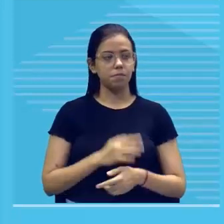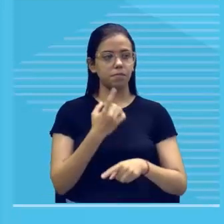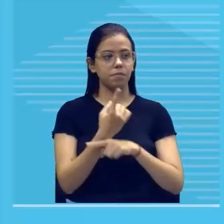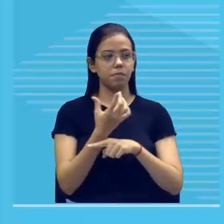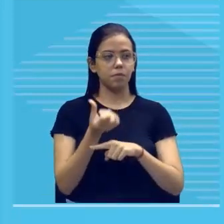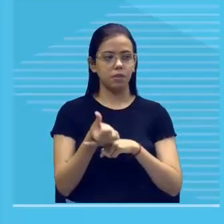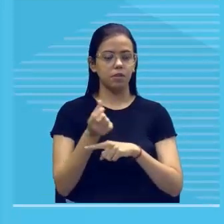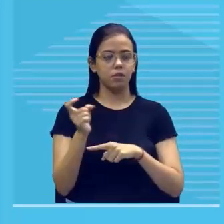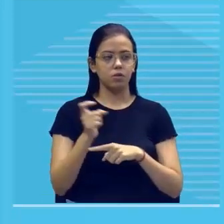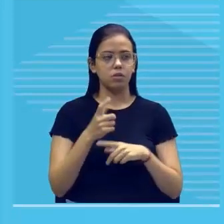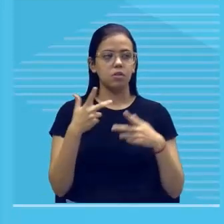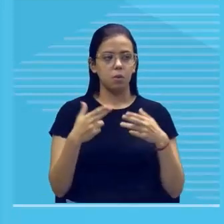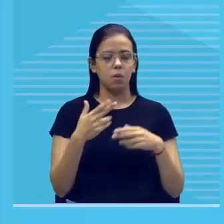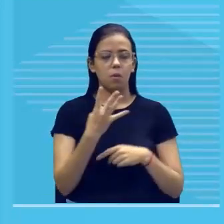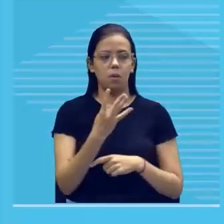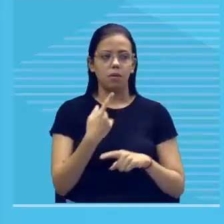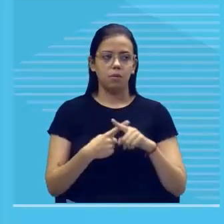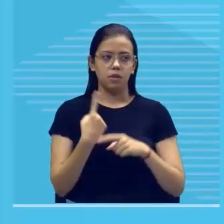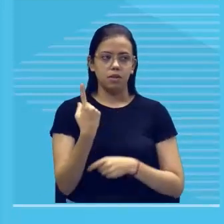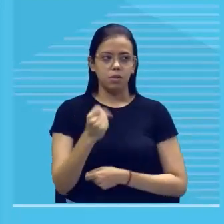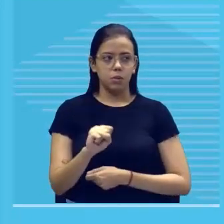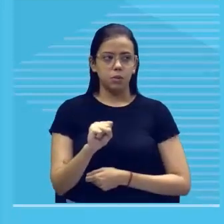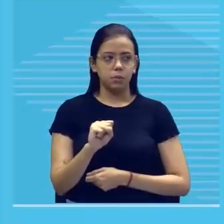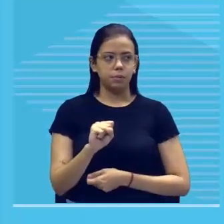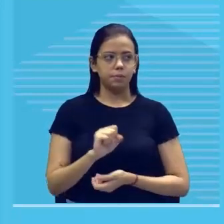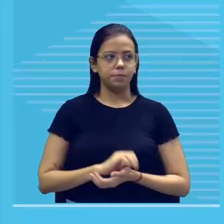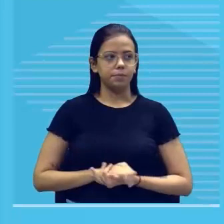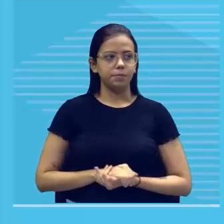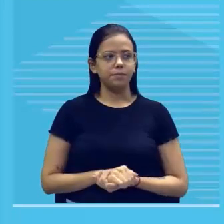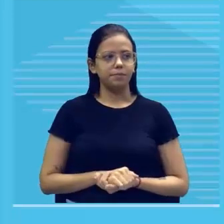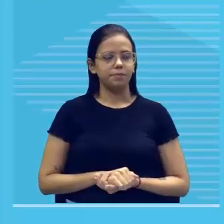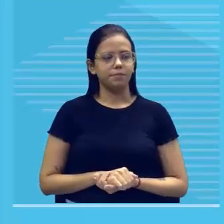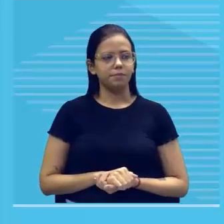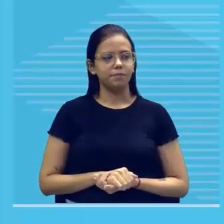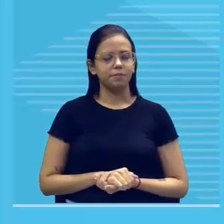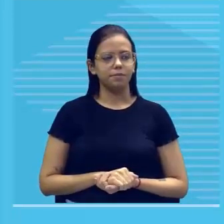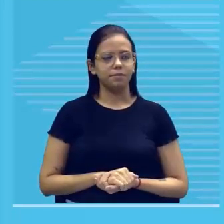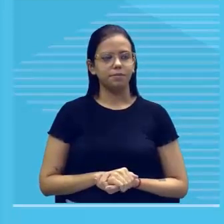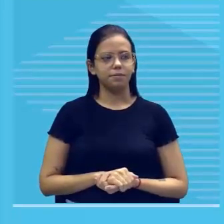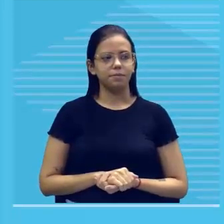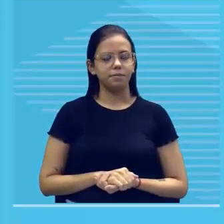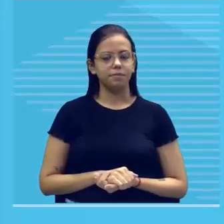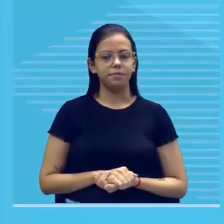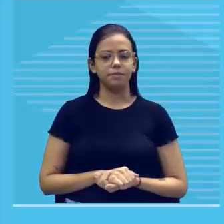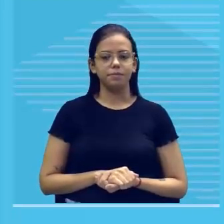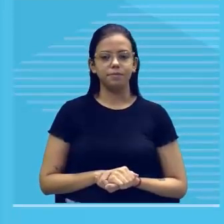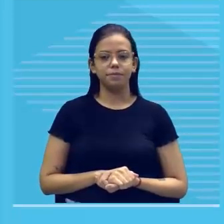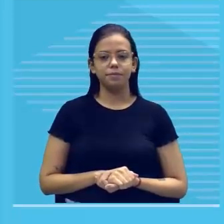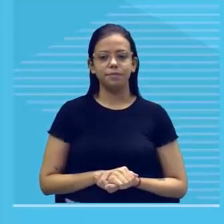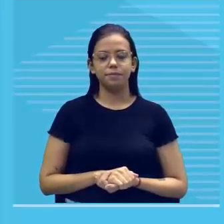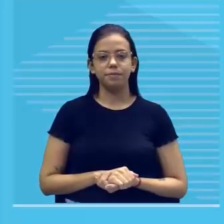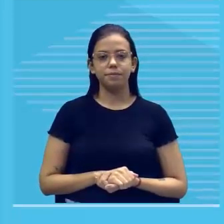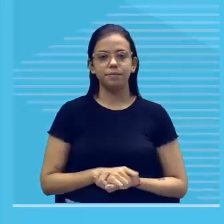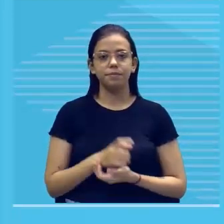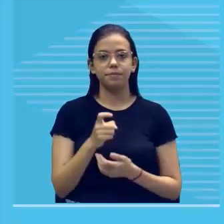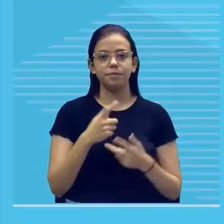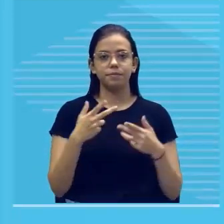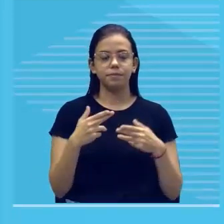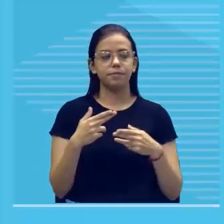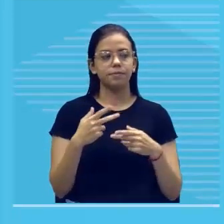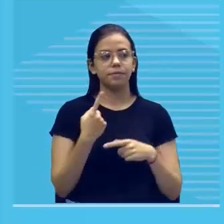4x 18 então o x vai ser igual a quatro